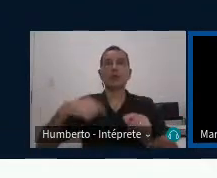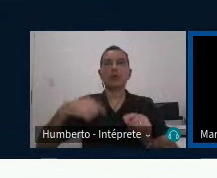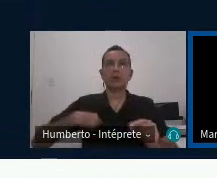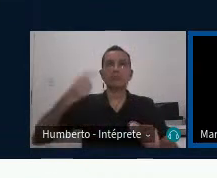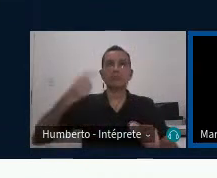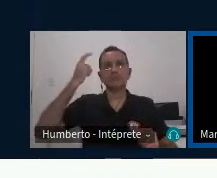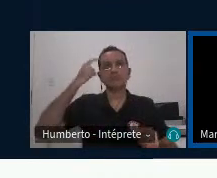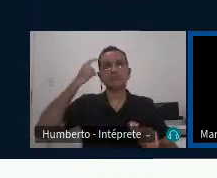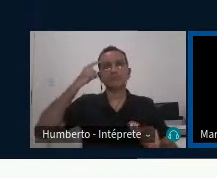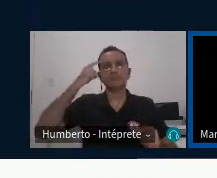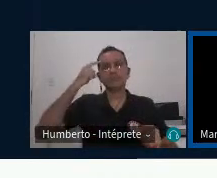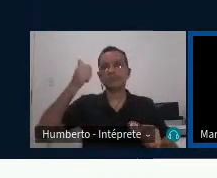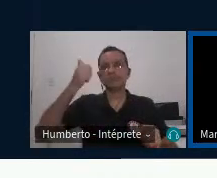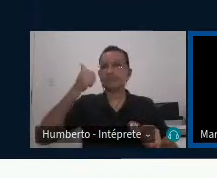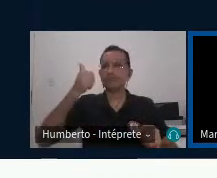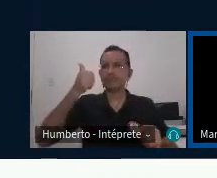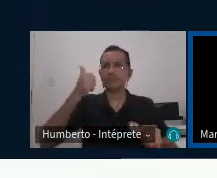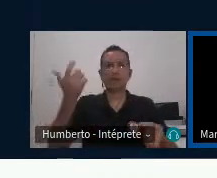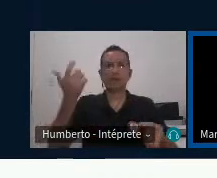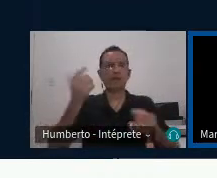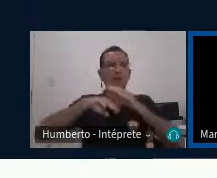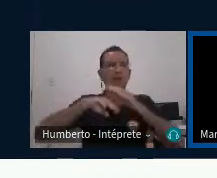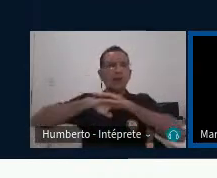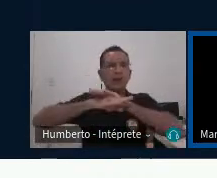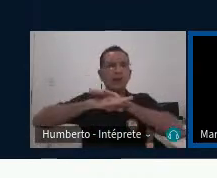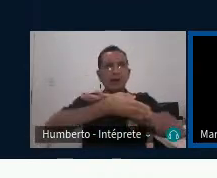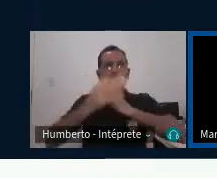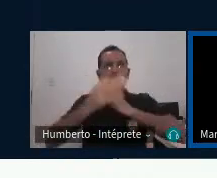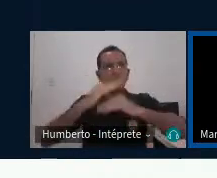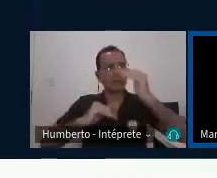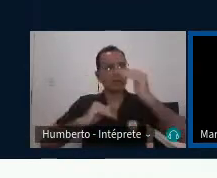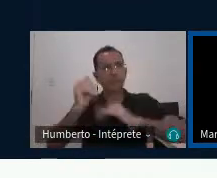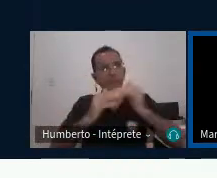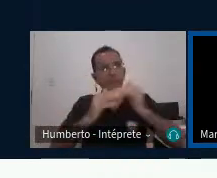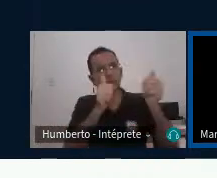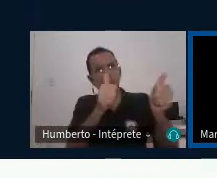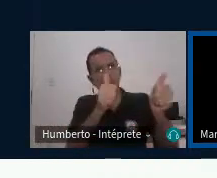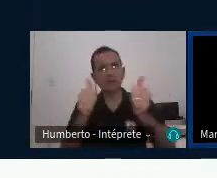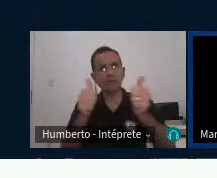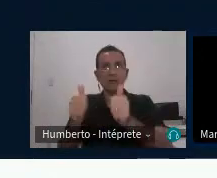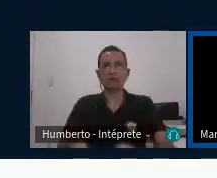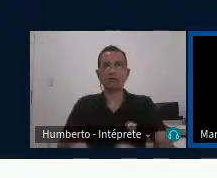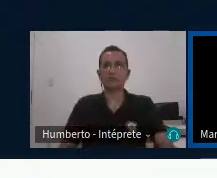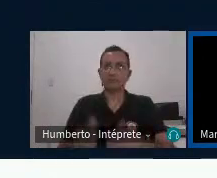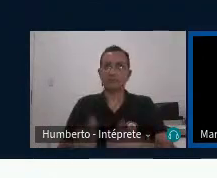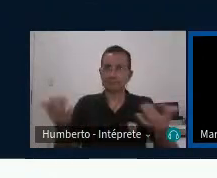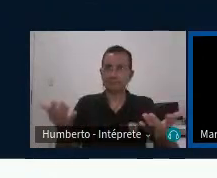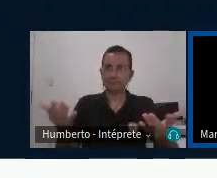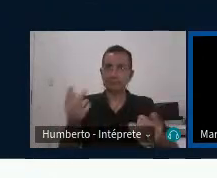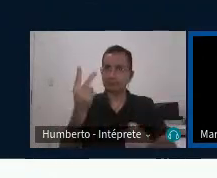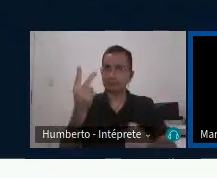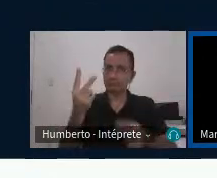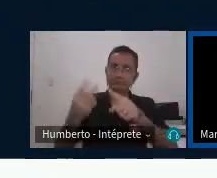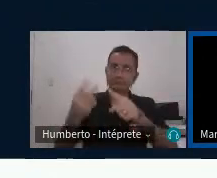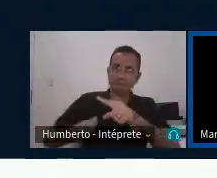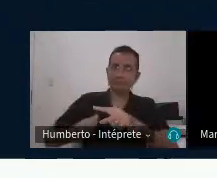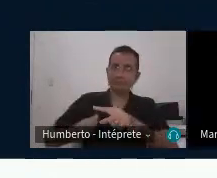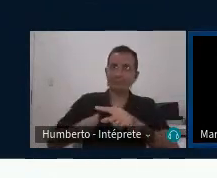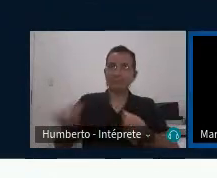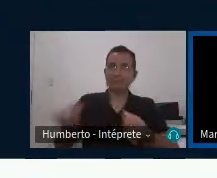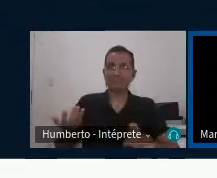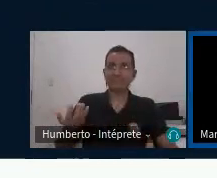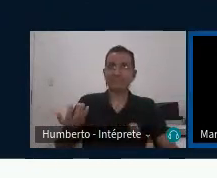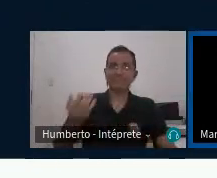mais capacitada. E o exemplo vivo são esses dois daqui. Ano passado foram para a OBR, não